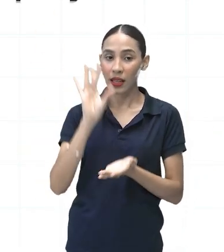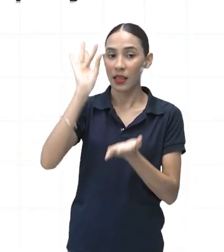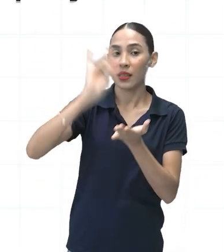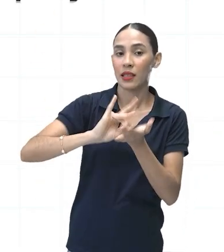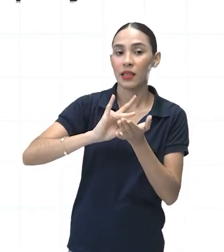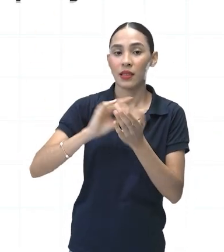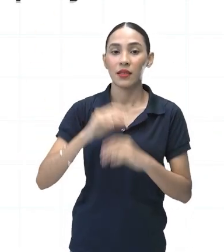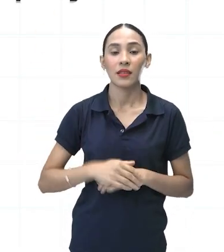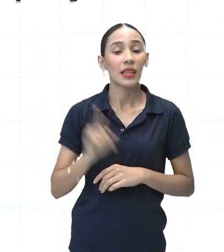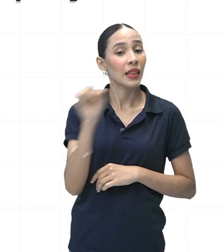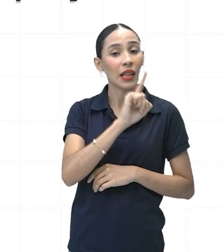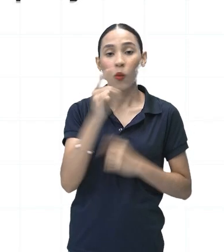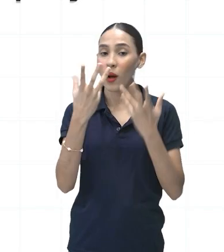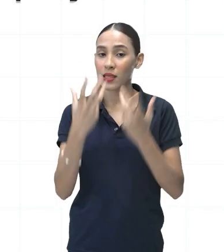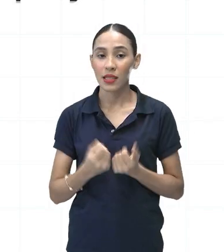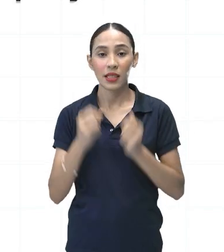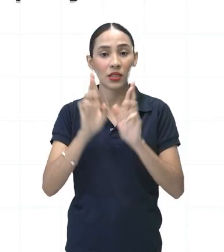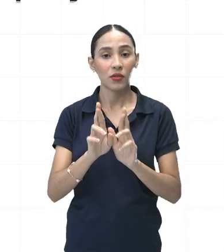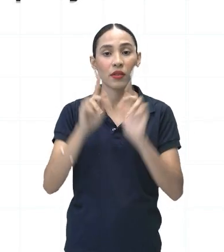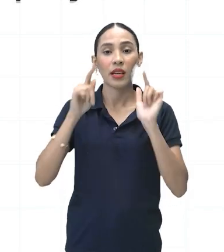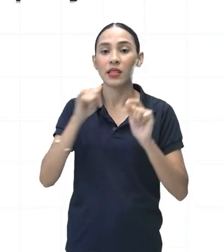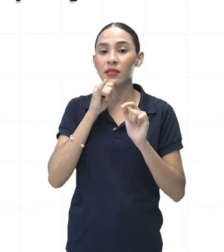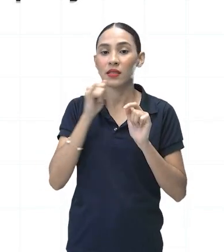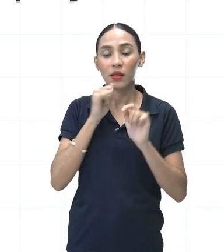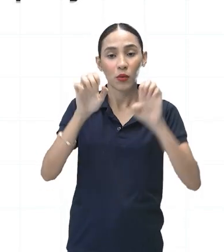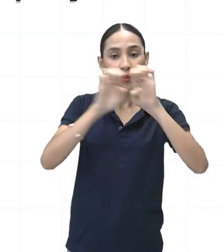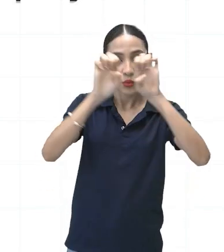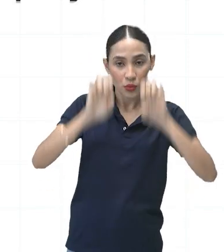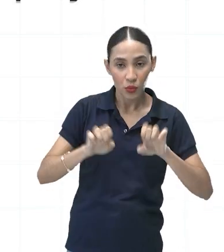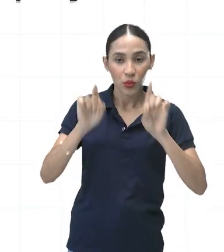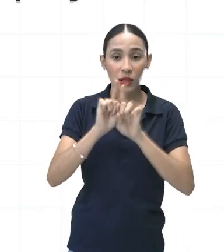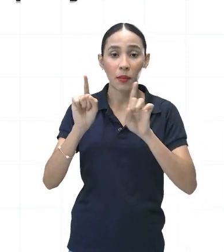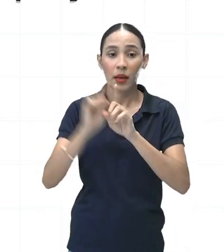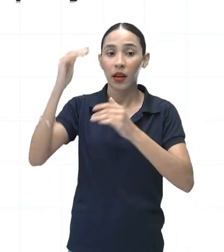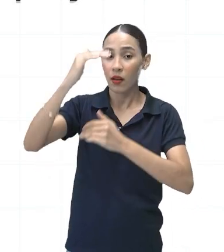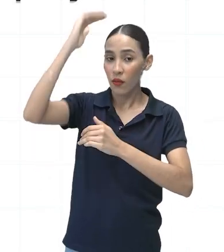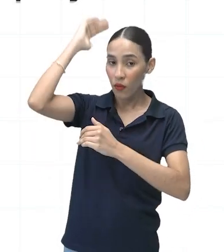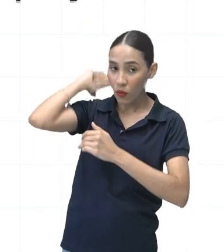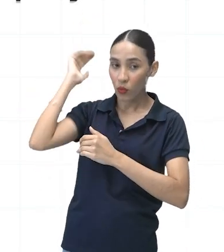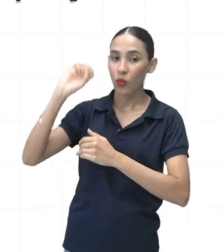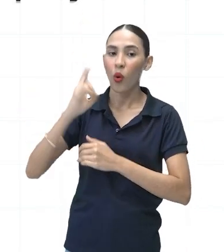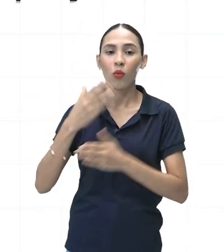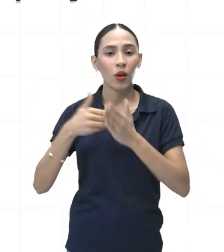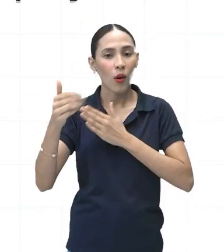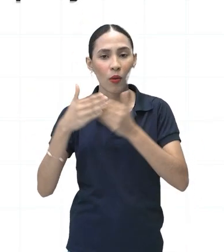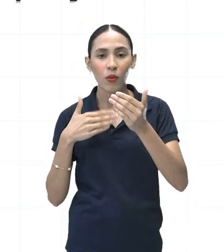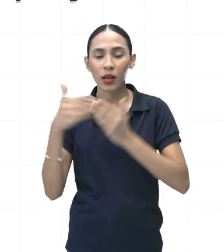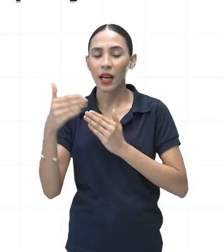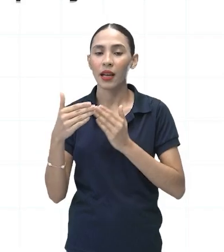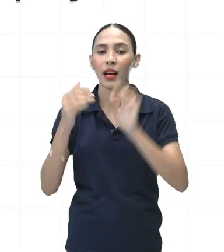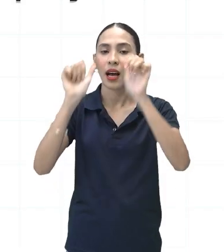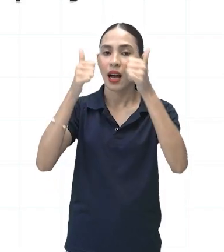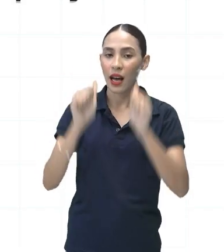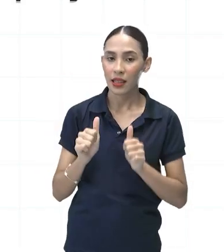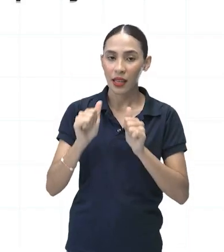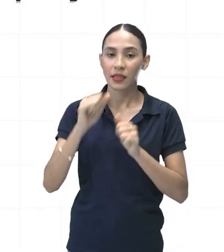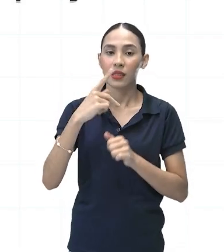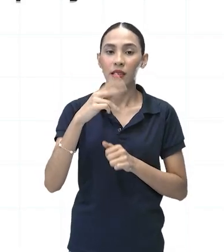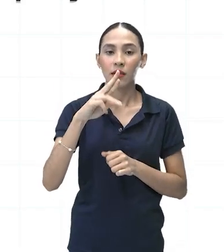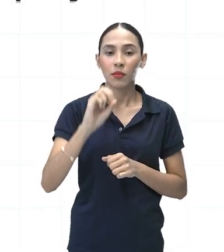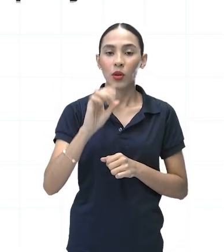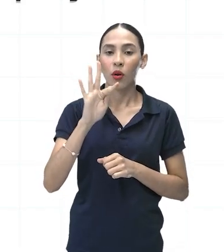recriada, rejeita distinções entre forma e fundo ou qualquer noção de profundidade.